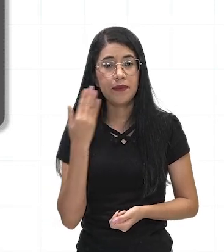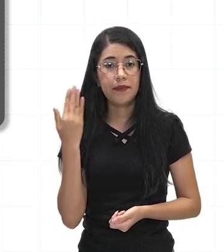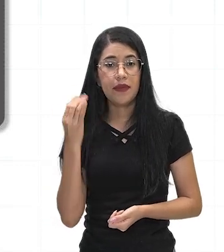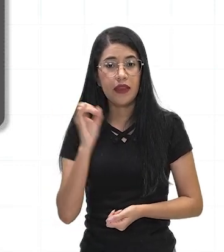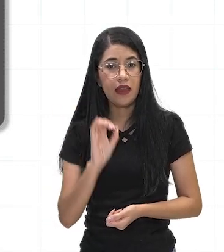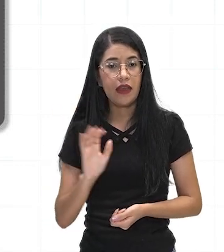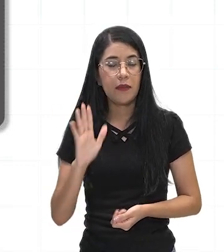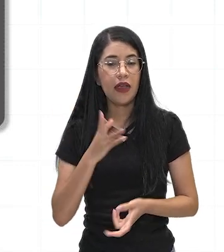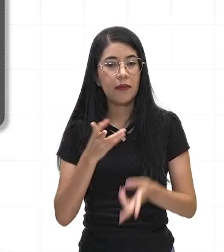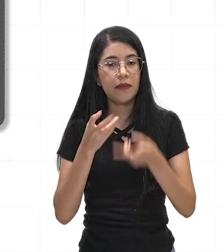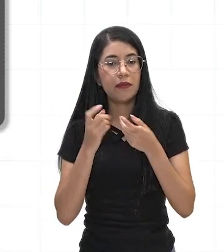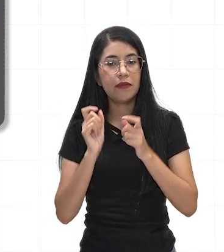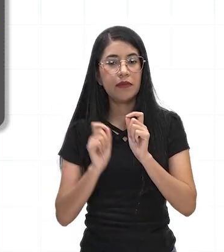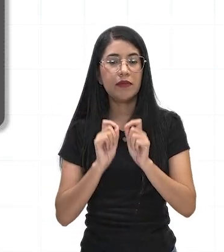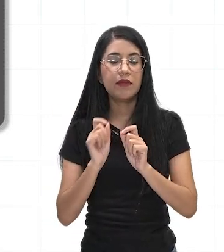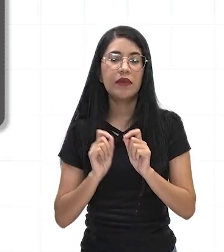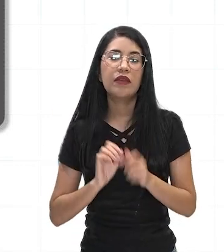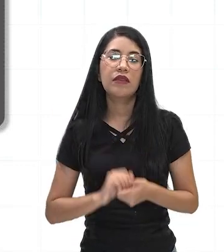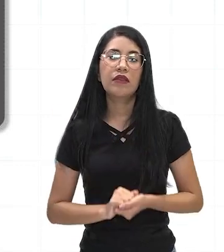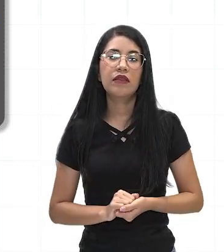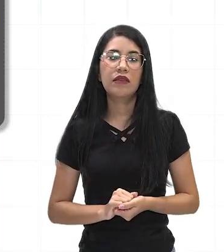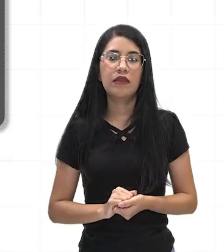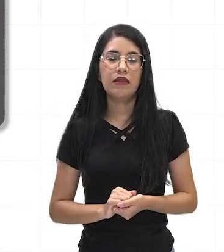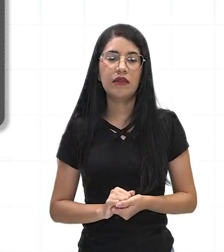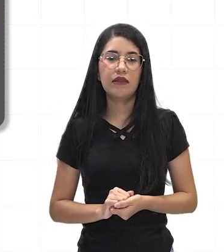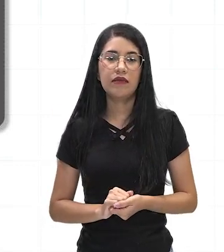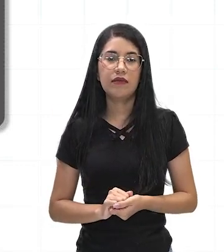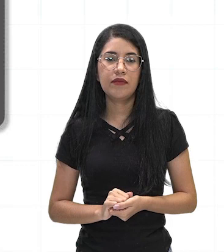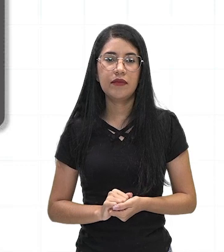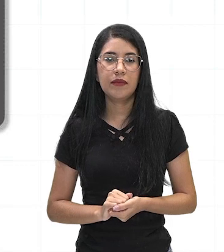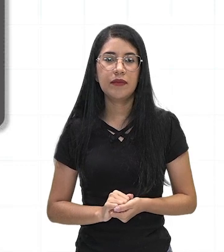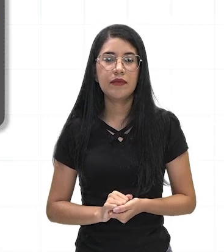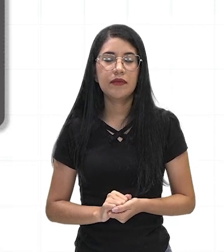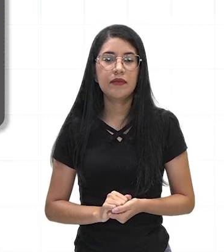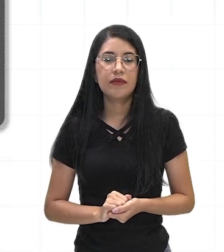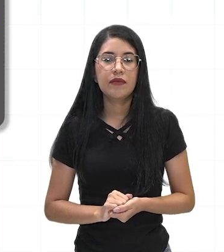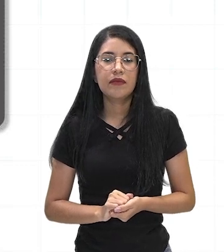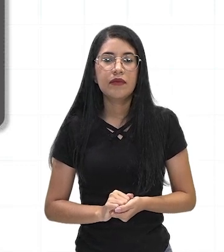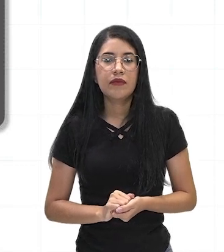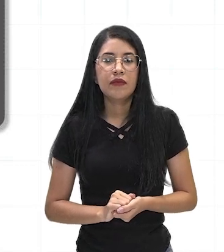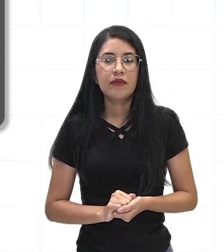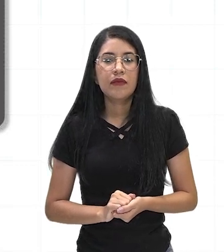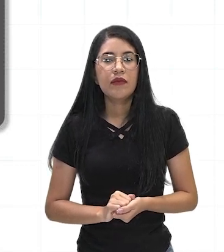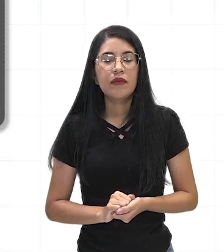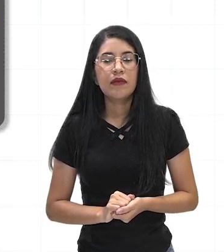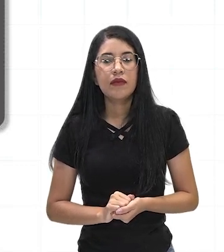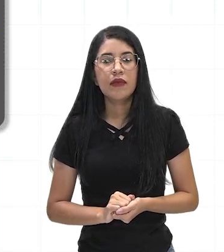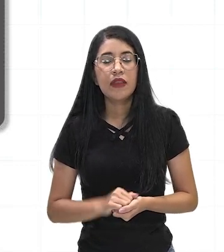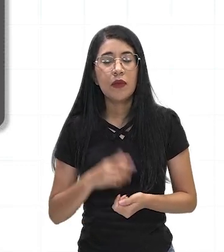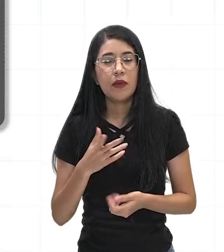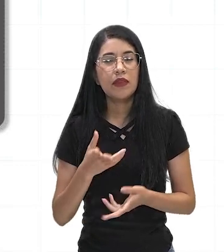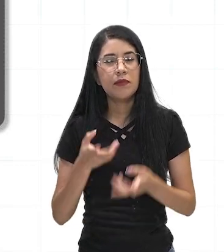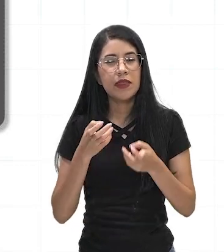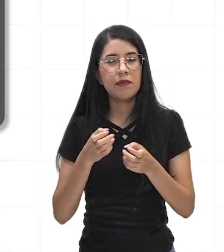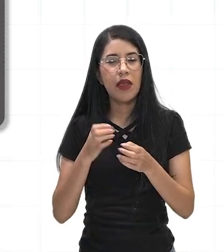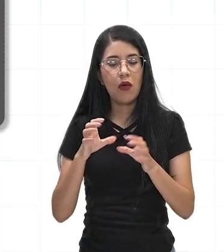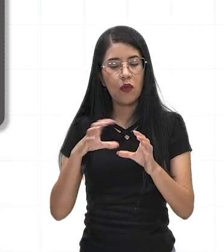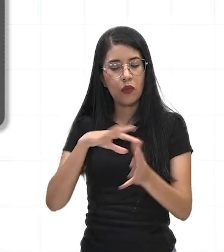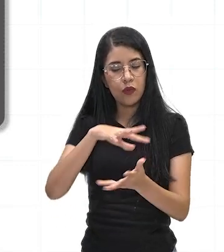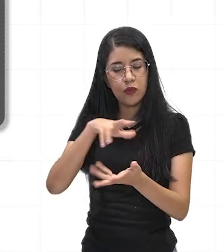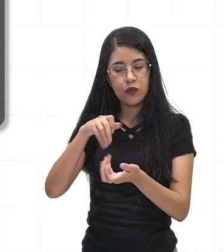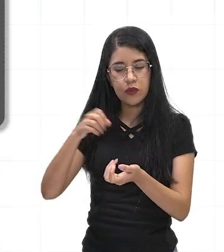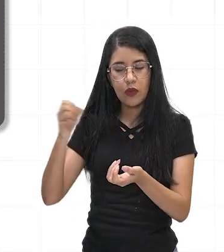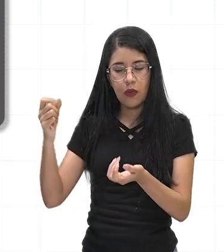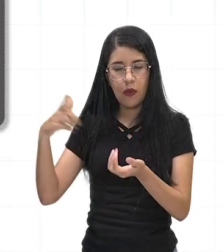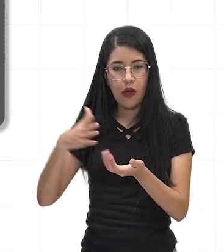para a gente viu agora há pouco uma outra imagem falando do eclipse lunar, né? E a gente via lá o astro bloqueando, no caso a Terra bloqueando o